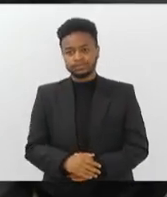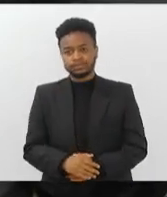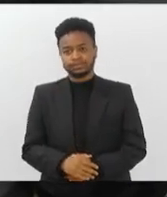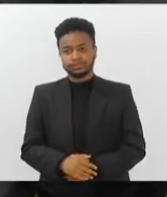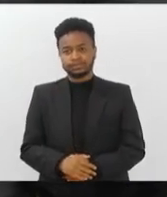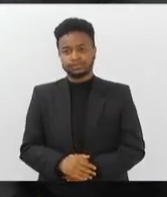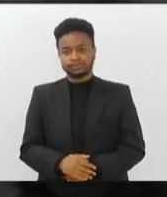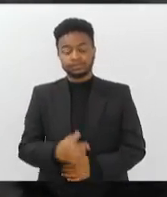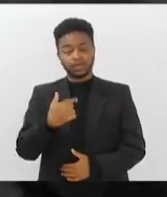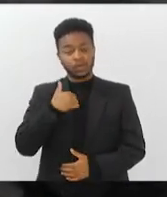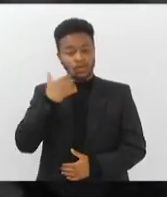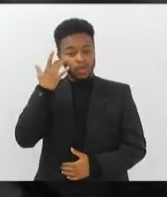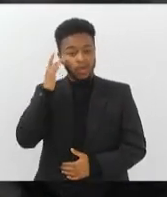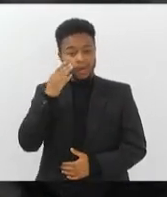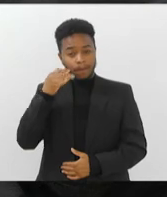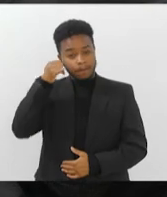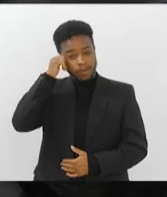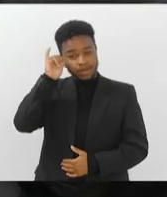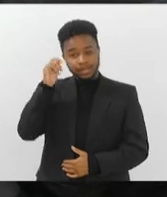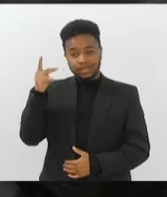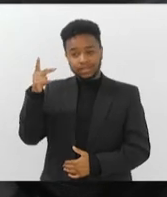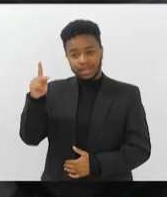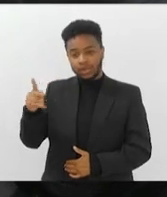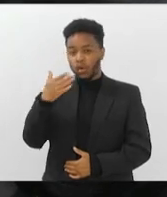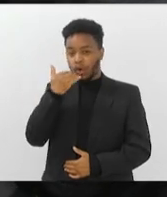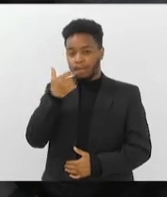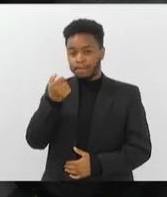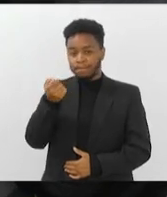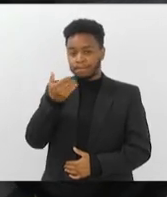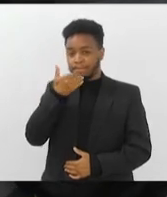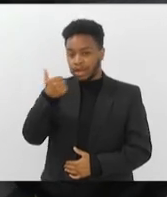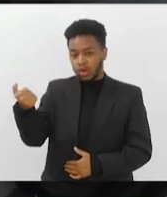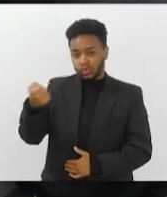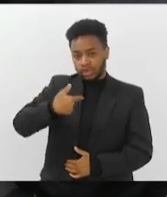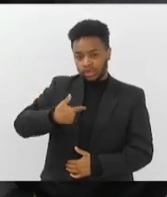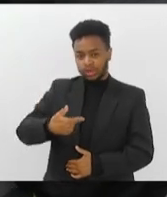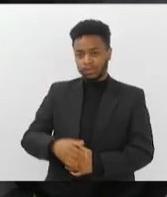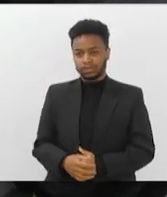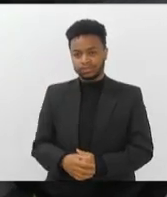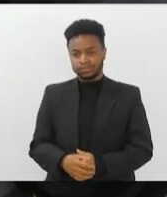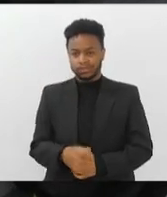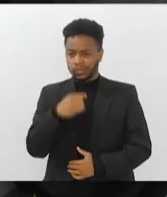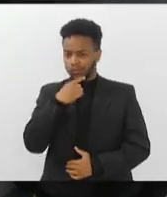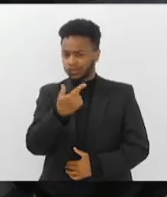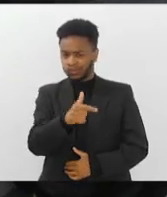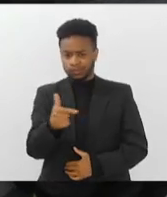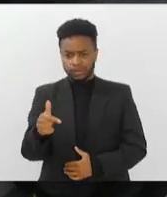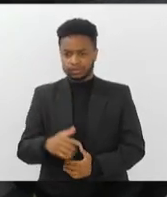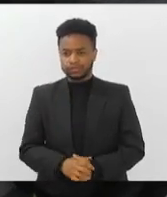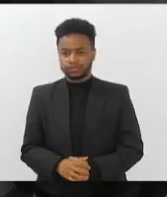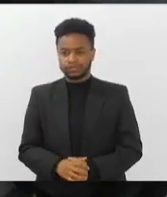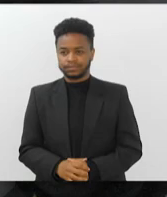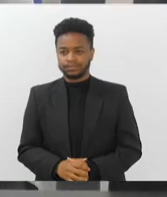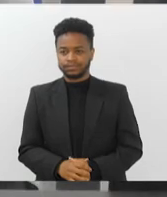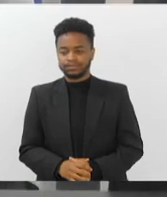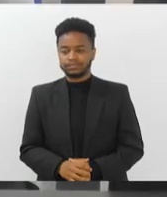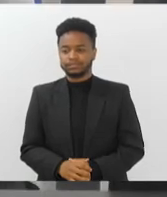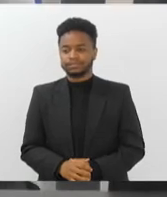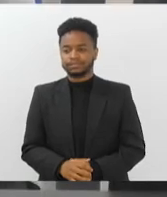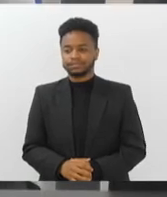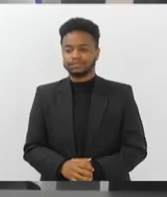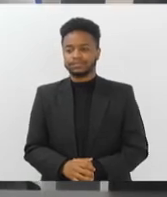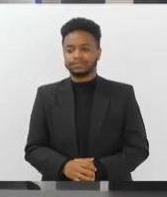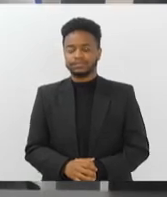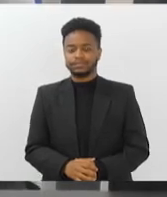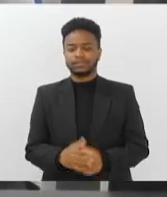Acho que os boizinhos de Chico se alimentam melhor do que eu. Sem dúvida. Sem sombra de dúvida.